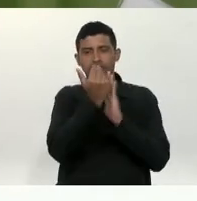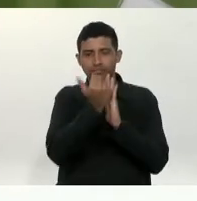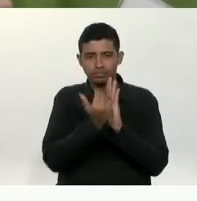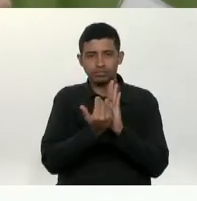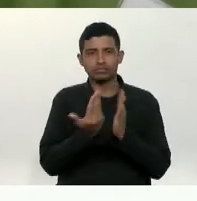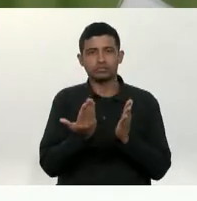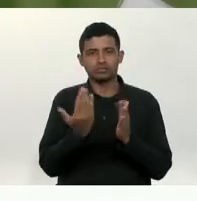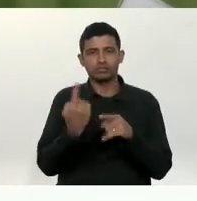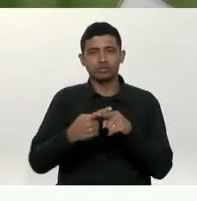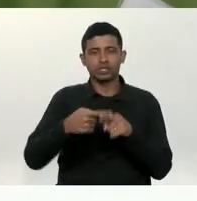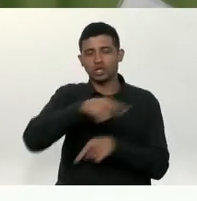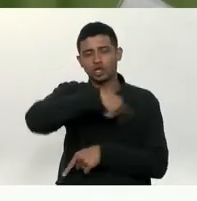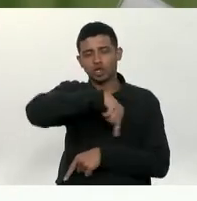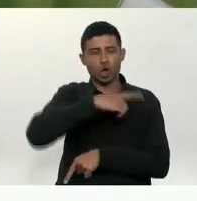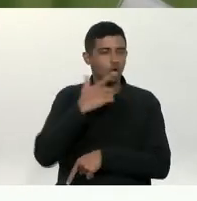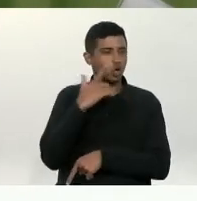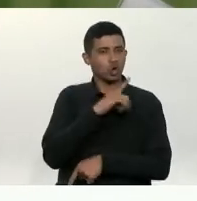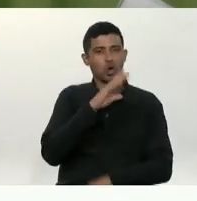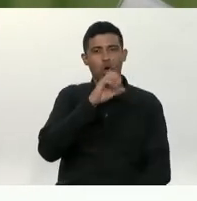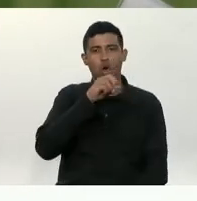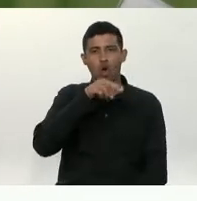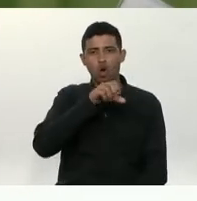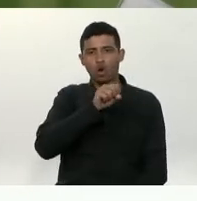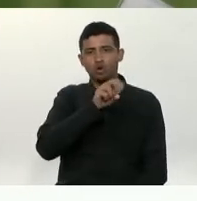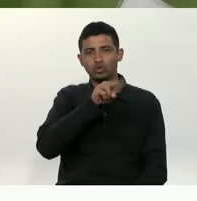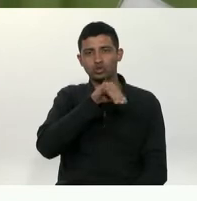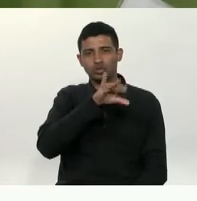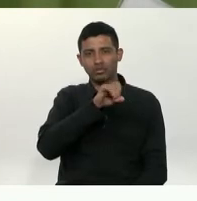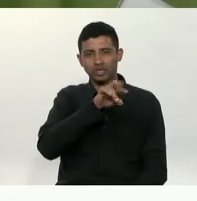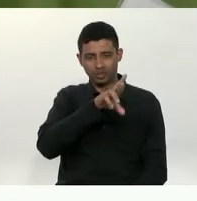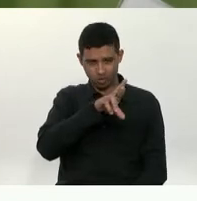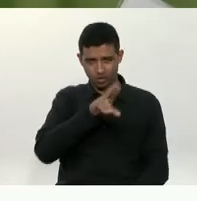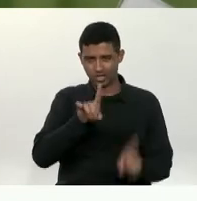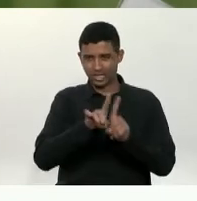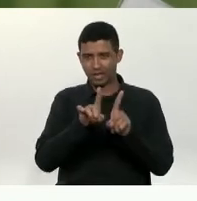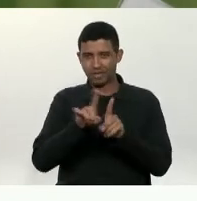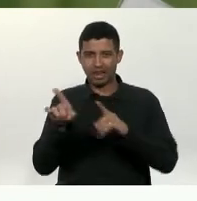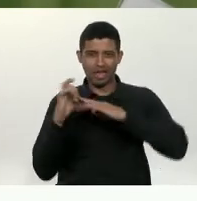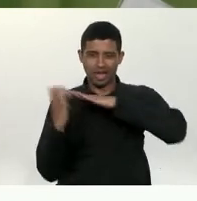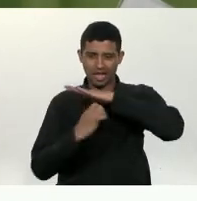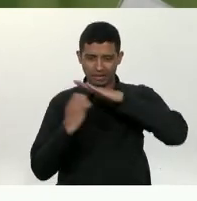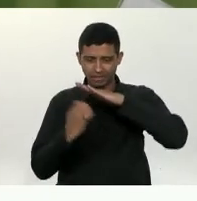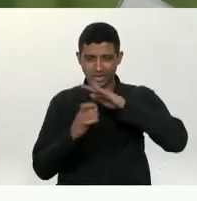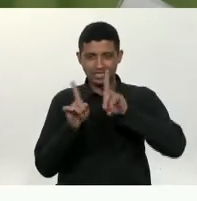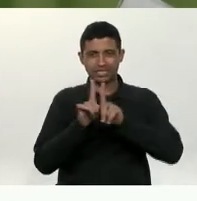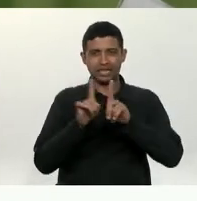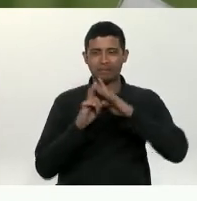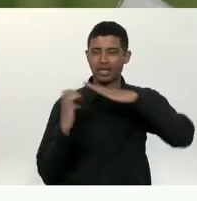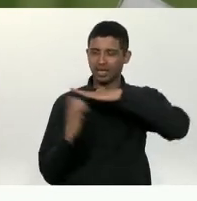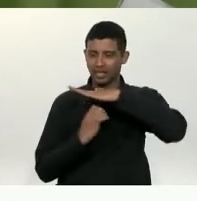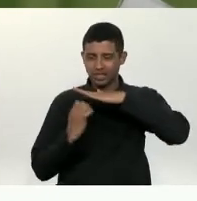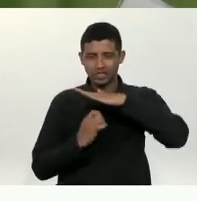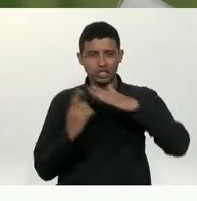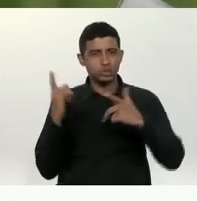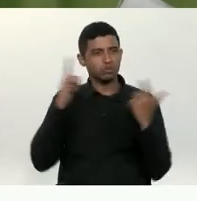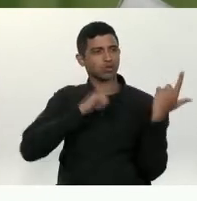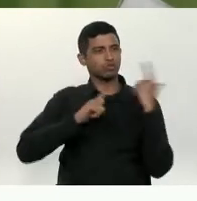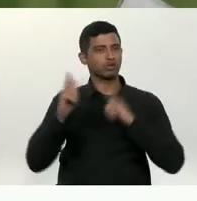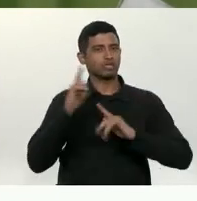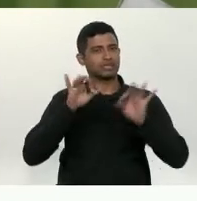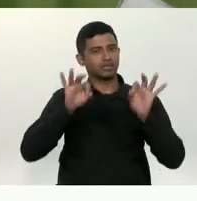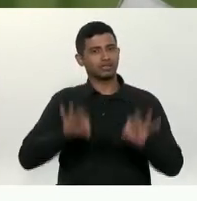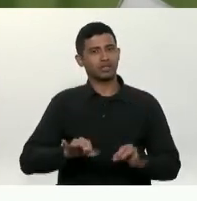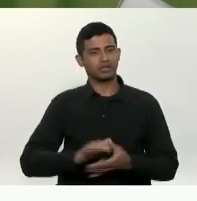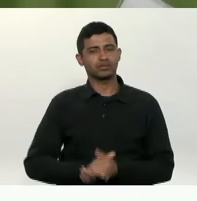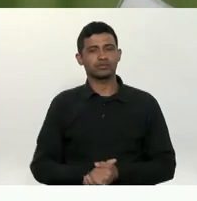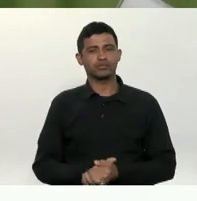possamos, consumidor, concessionária, executivo, sair com uma definição. O que não